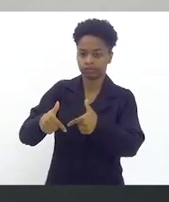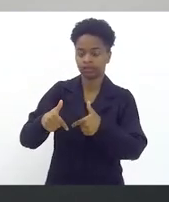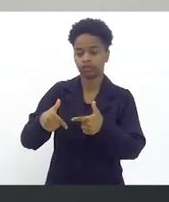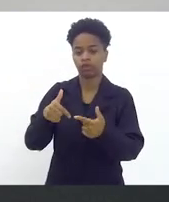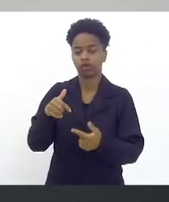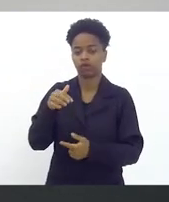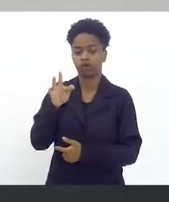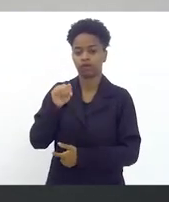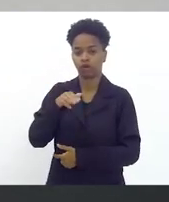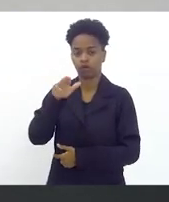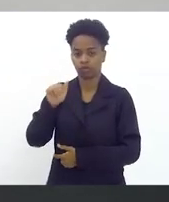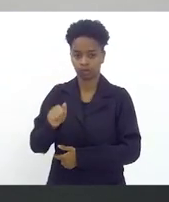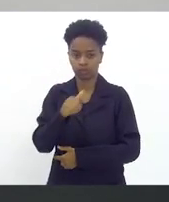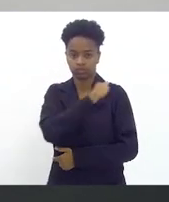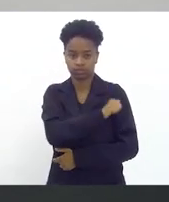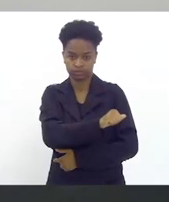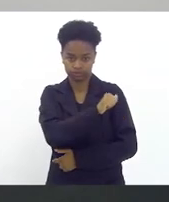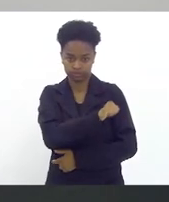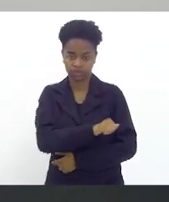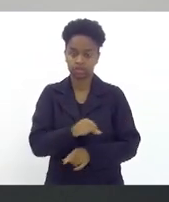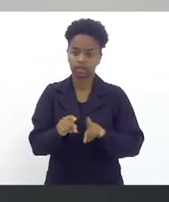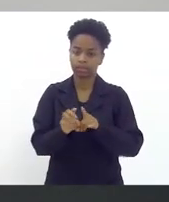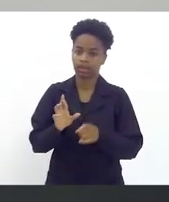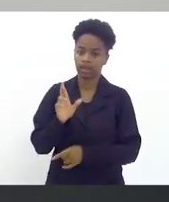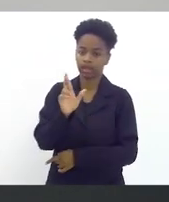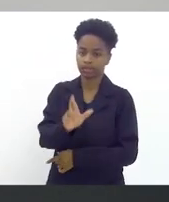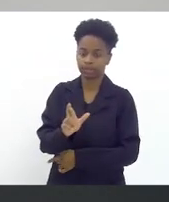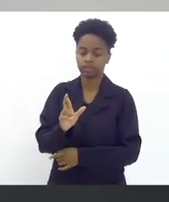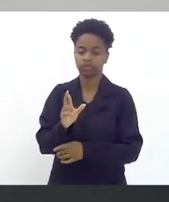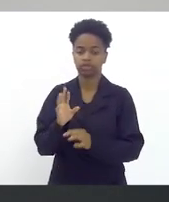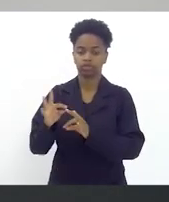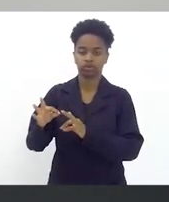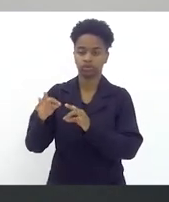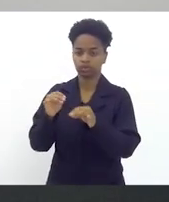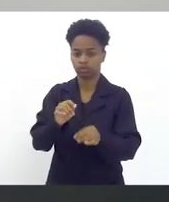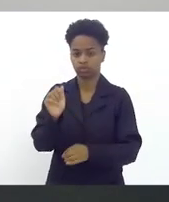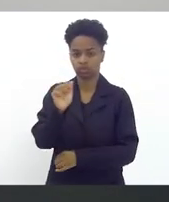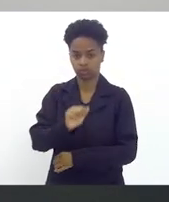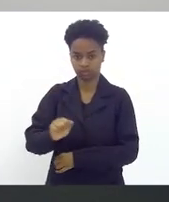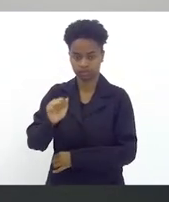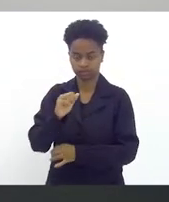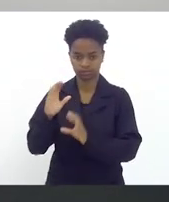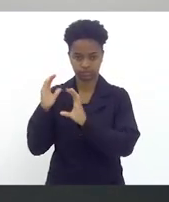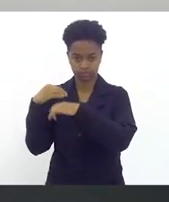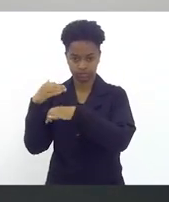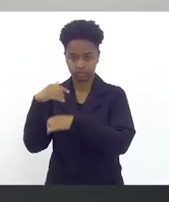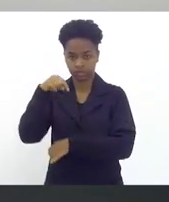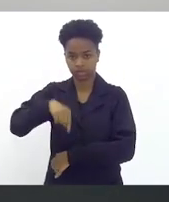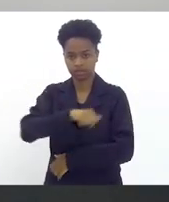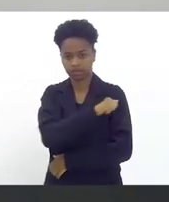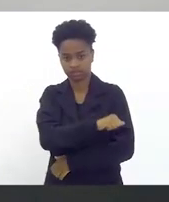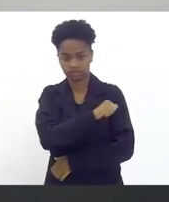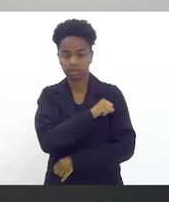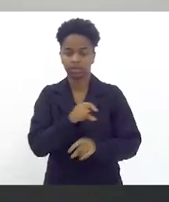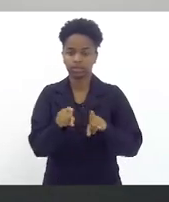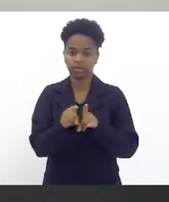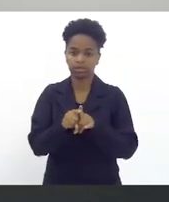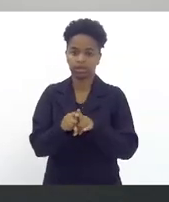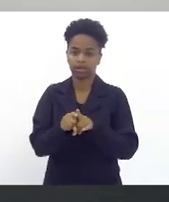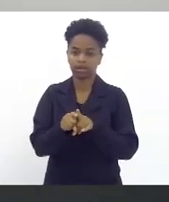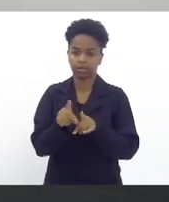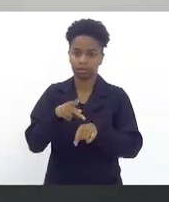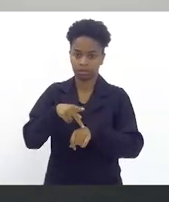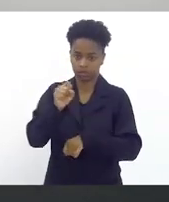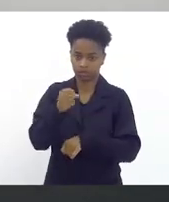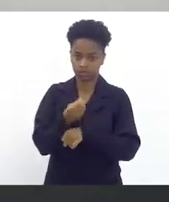no fórum representa Associação profissional de Engenheiros florestais do Estado do Rio voz doutorando Lembrar para solos